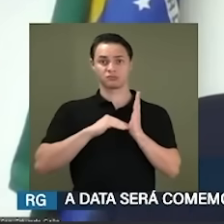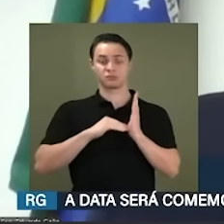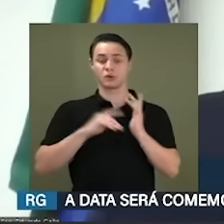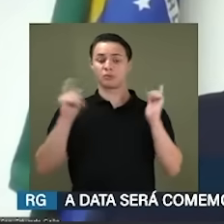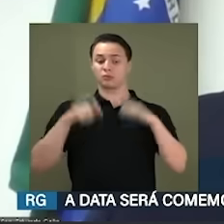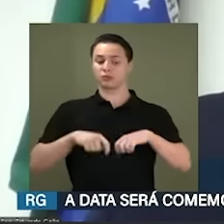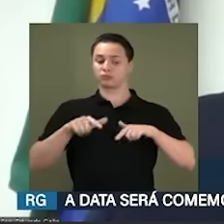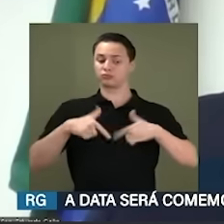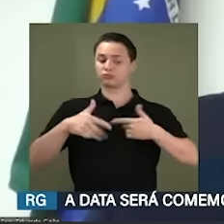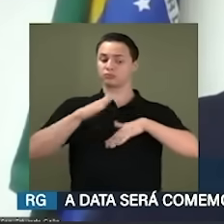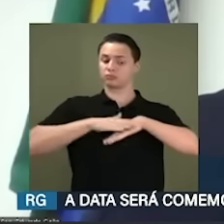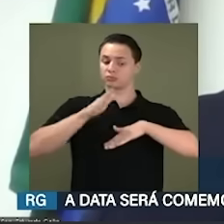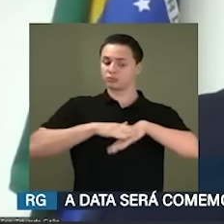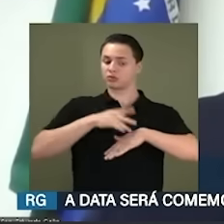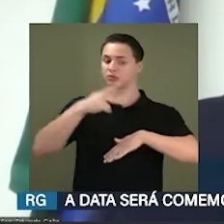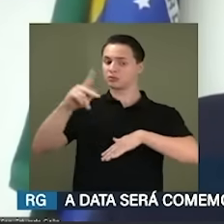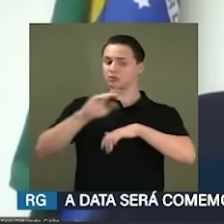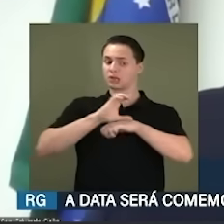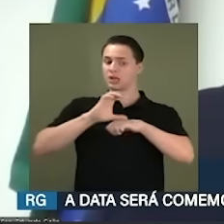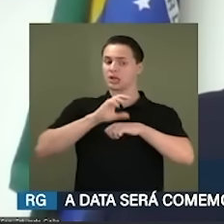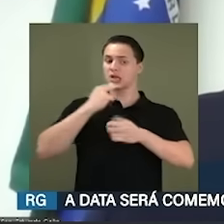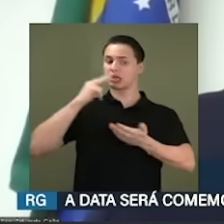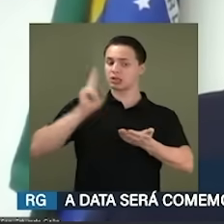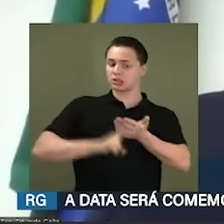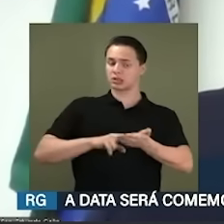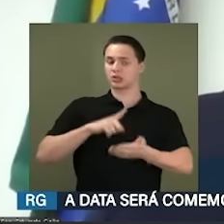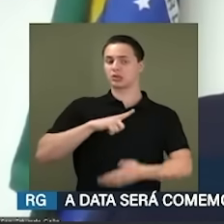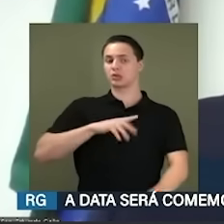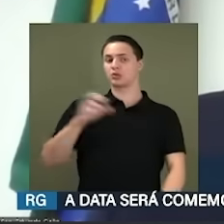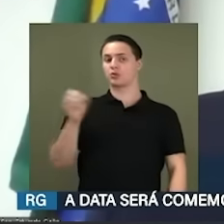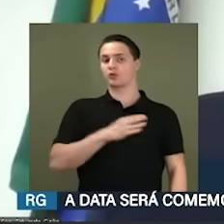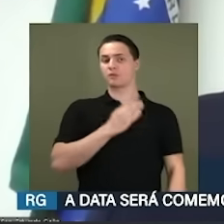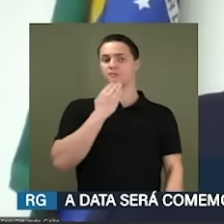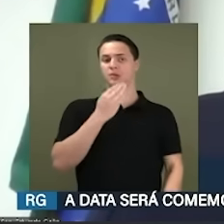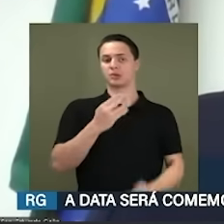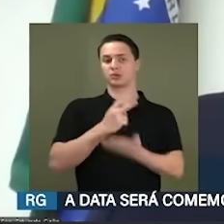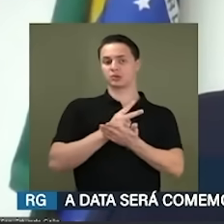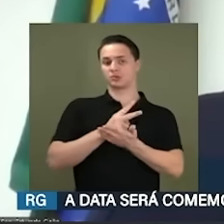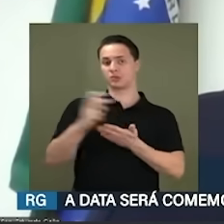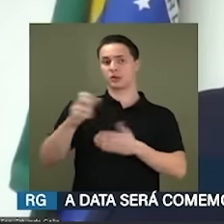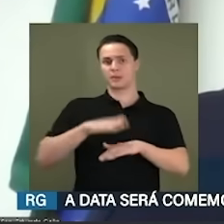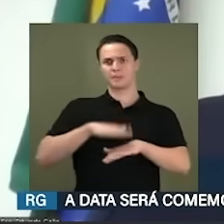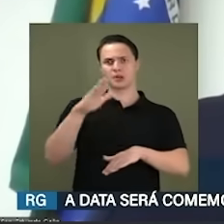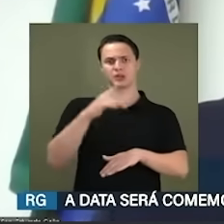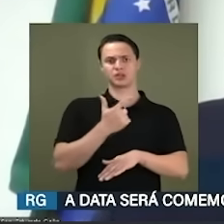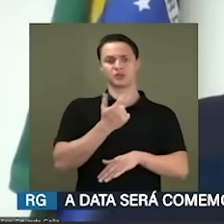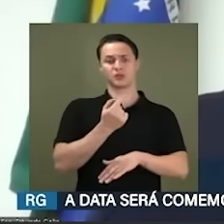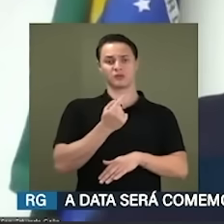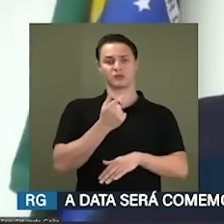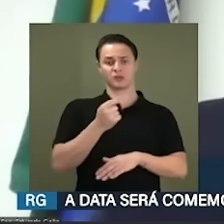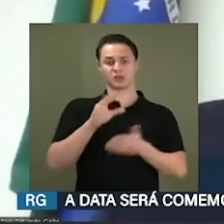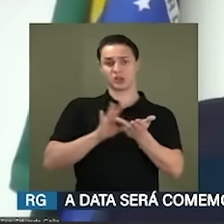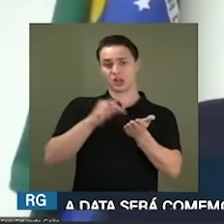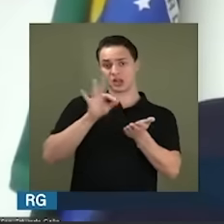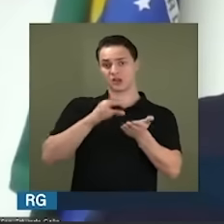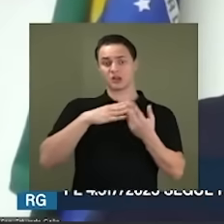finalmente cumpra seu dever constitucional e admita o novo pedido de impeachment, que está aí composto por mais de 20 laudas, será